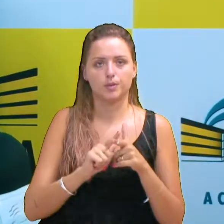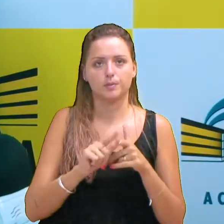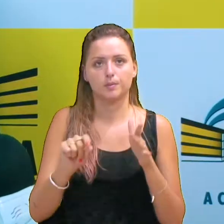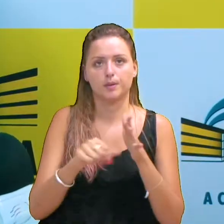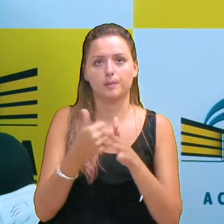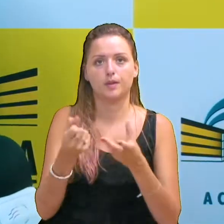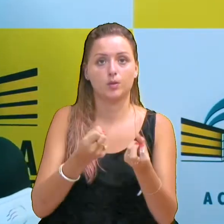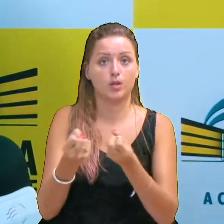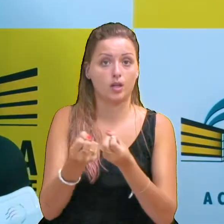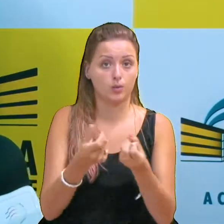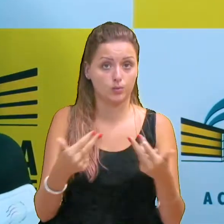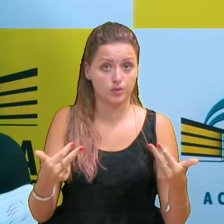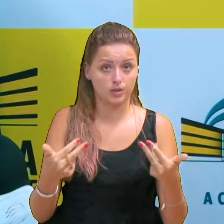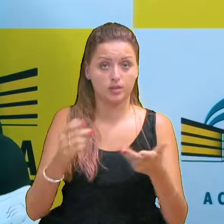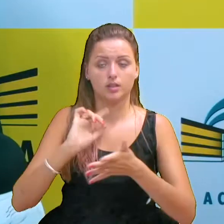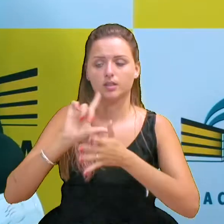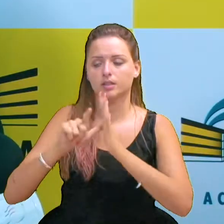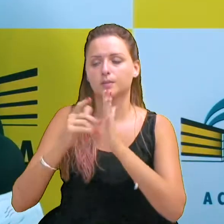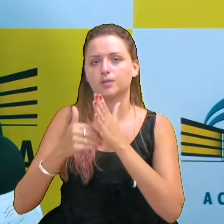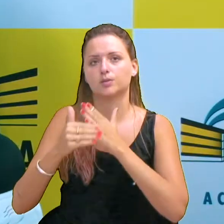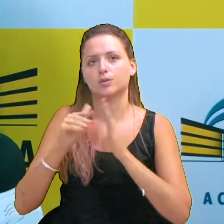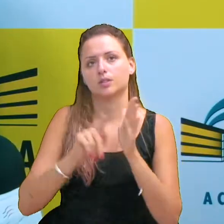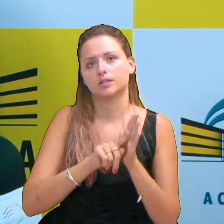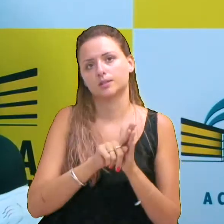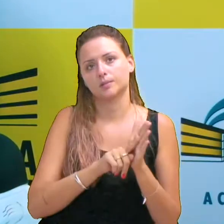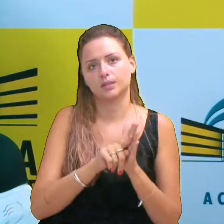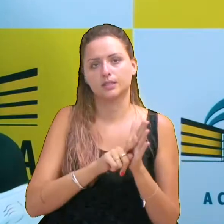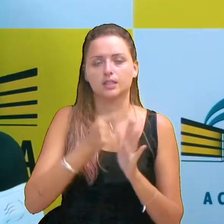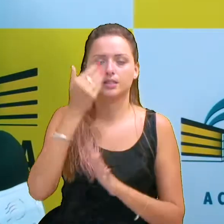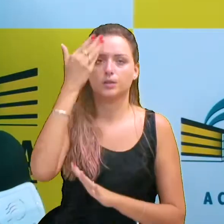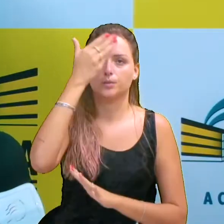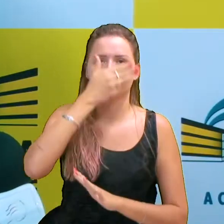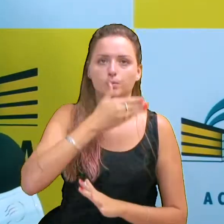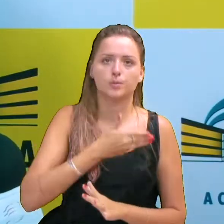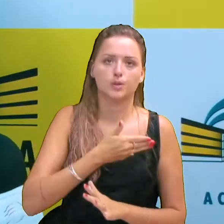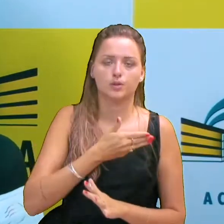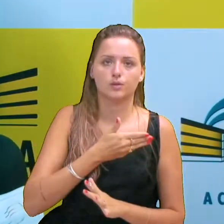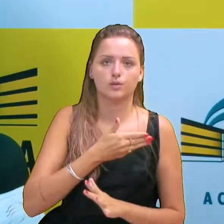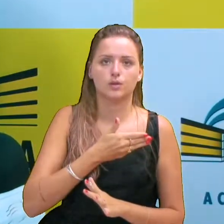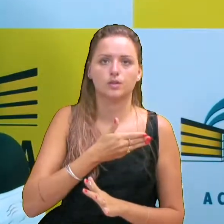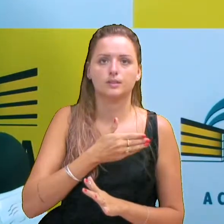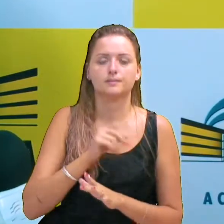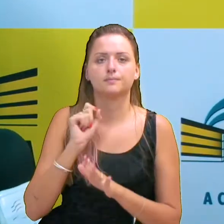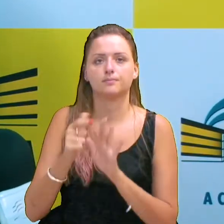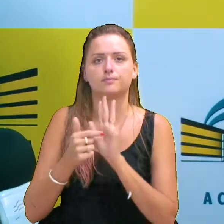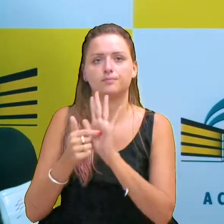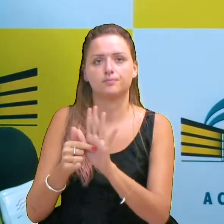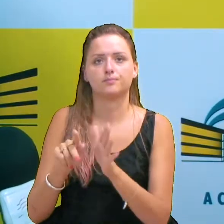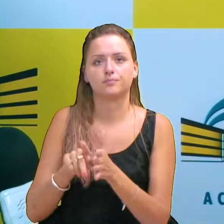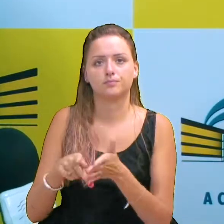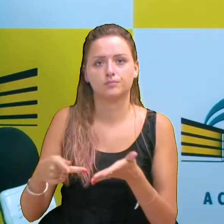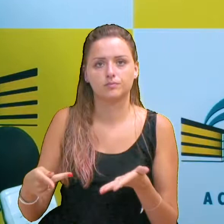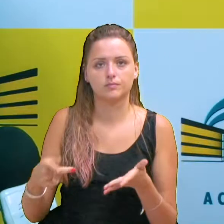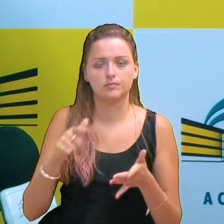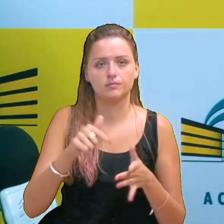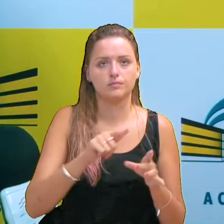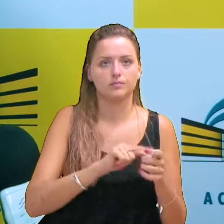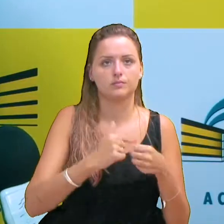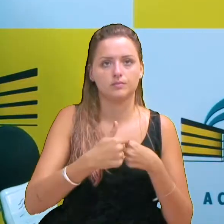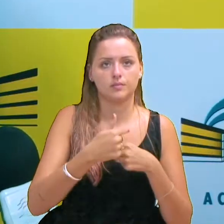um ano depois, todas as estatísticas, especialmente as matérias veiculadas pelo Jornal Pioneiro aqui da nossa cidade,